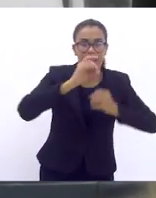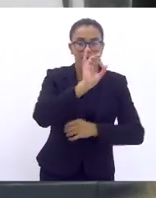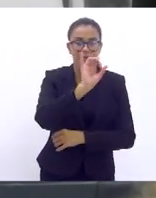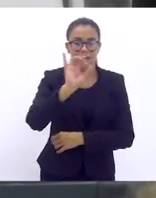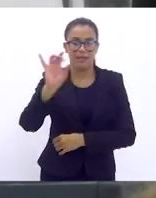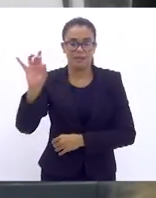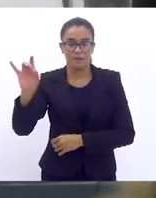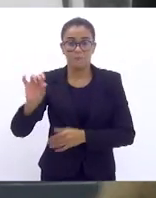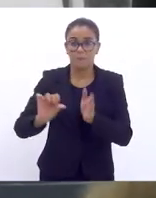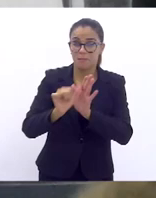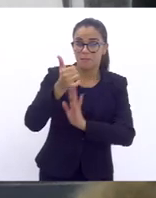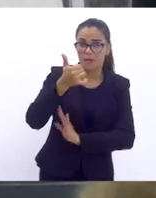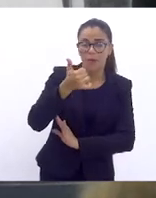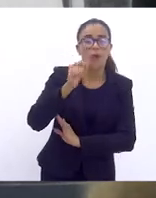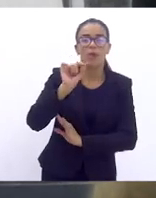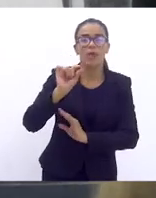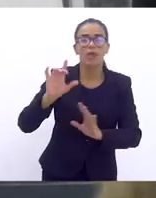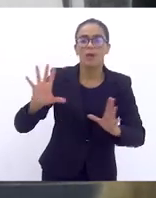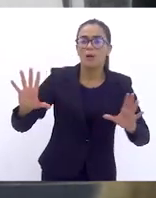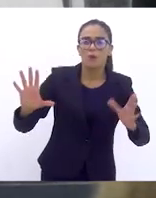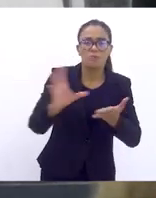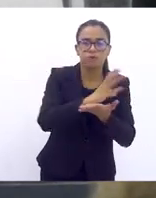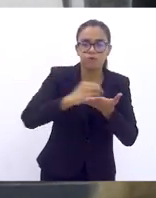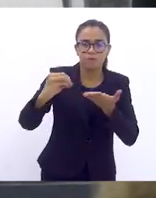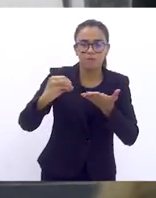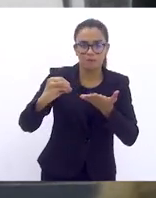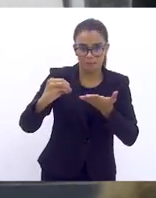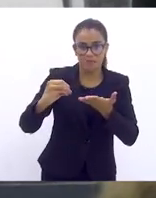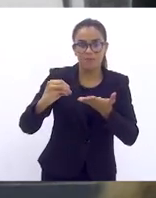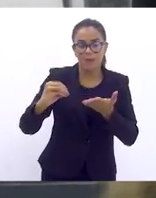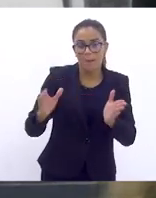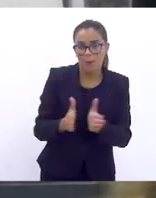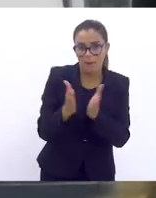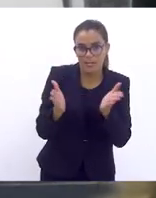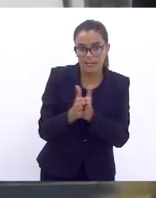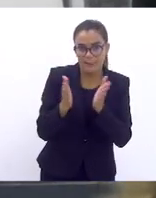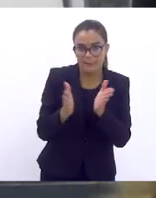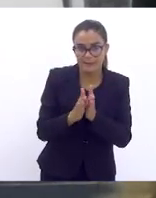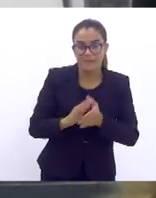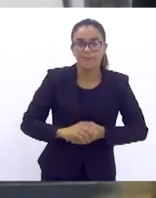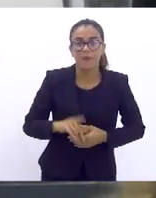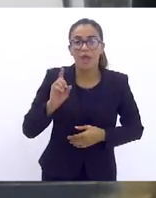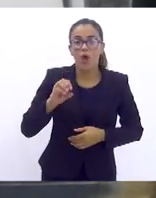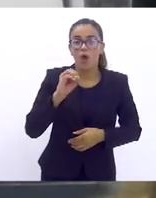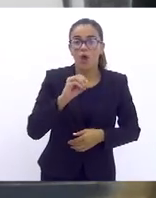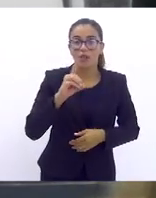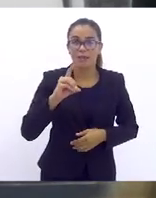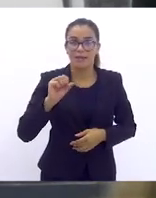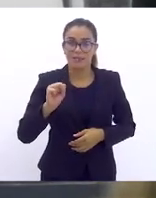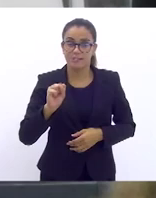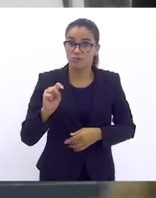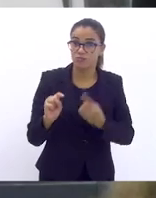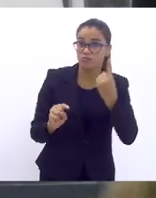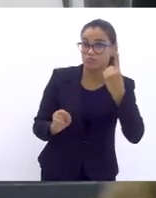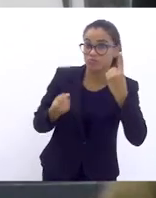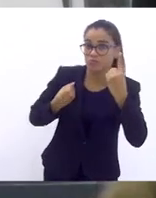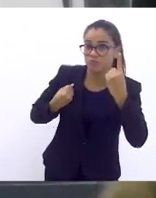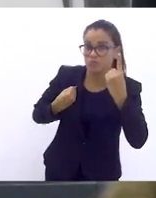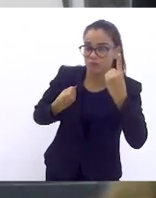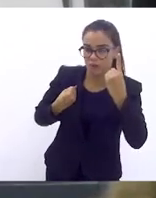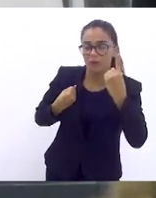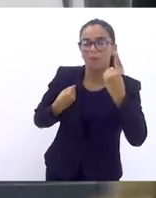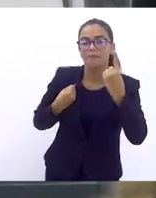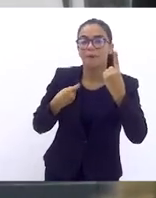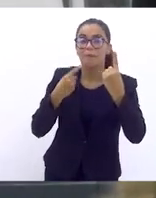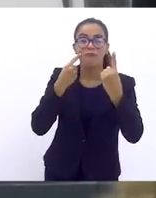falando primeiro da erradicação da extrema pobreza Tá certo que é o ods de